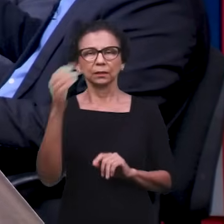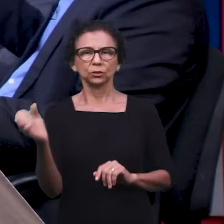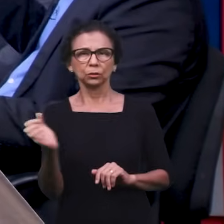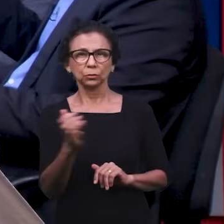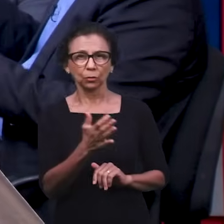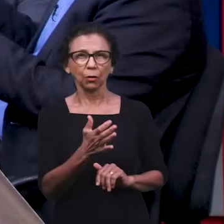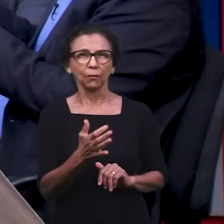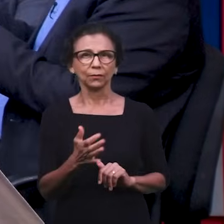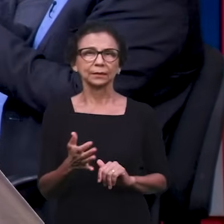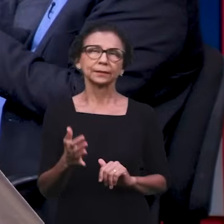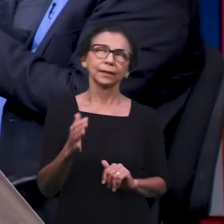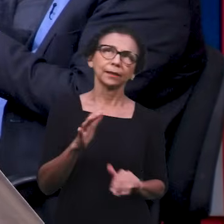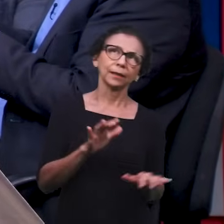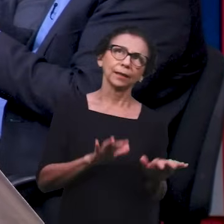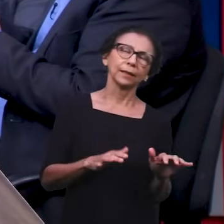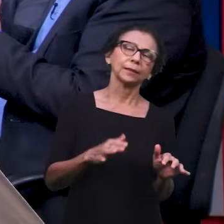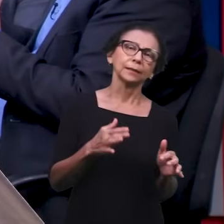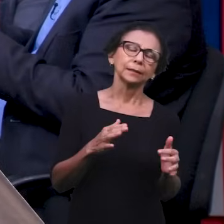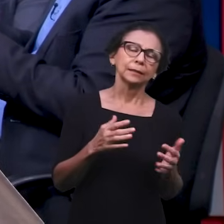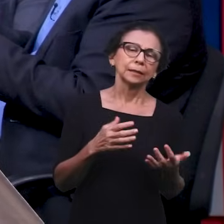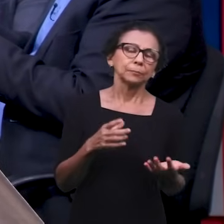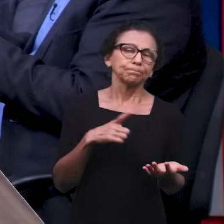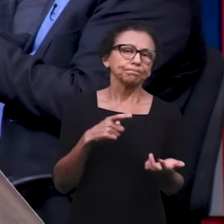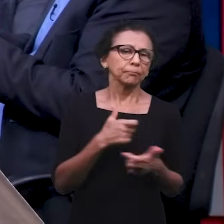há nuances,